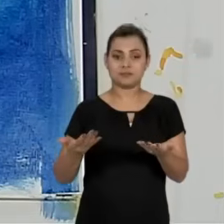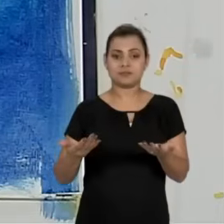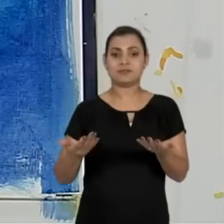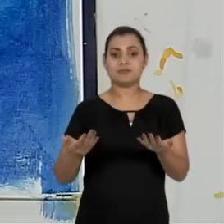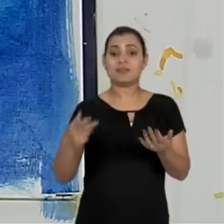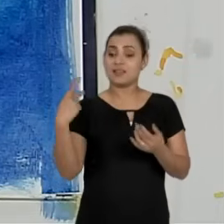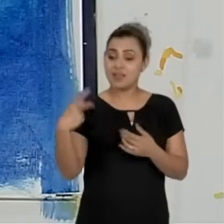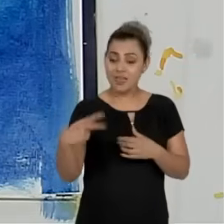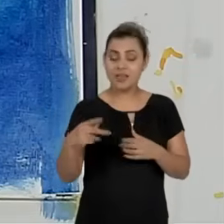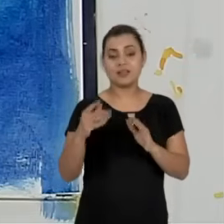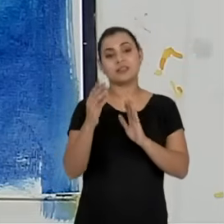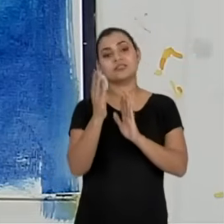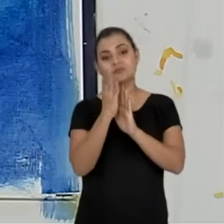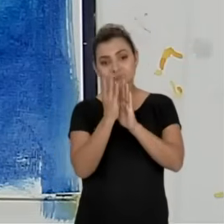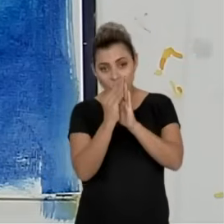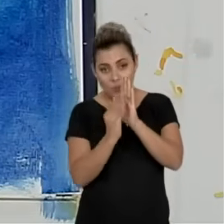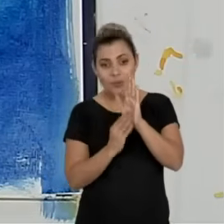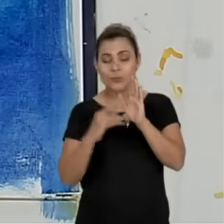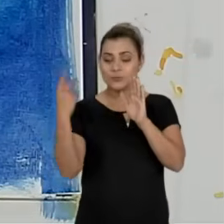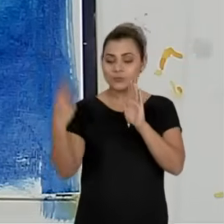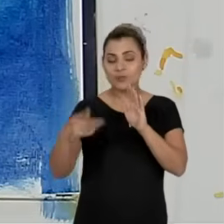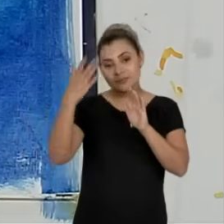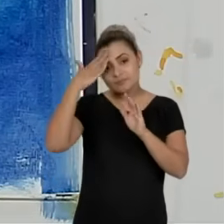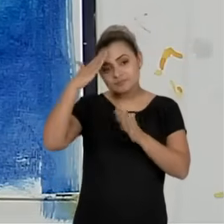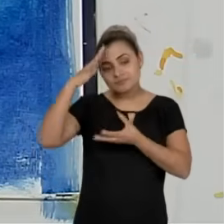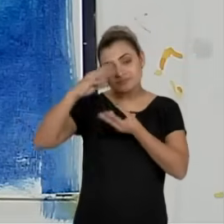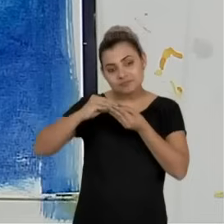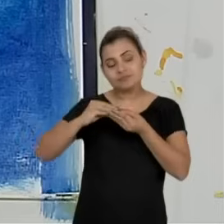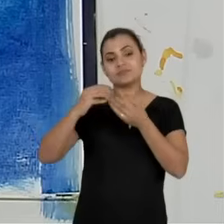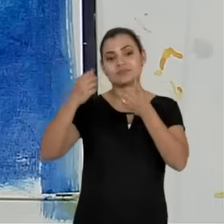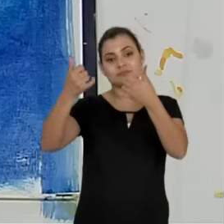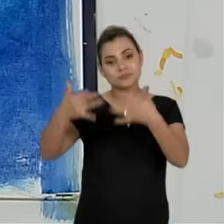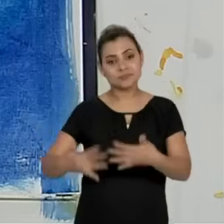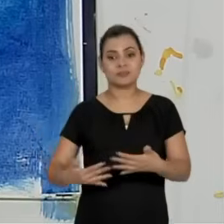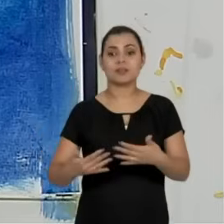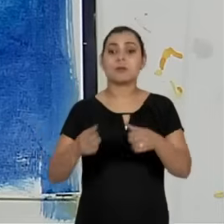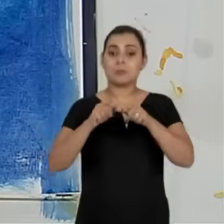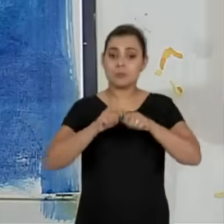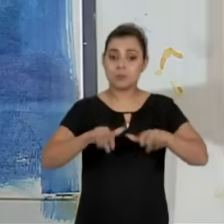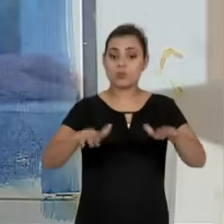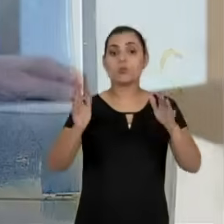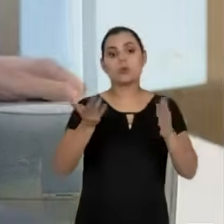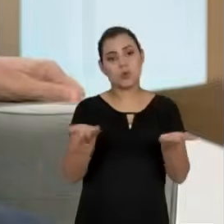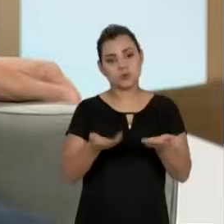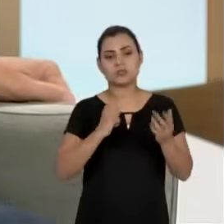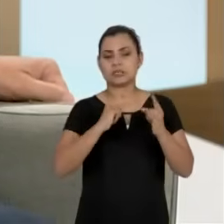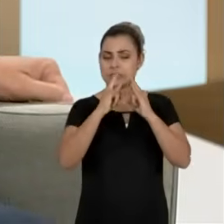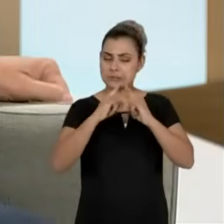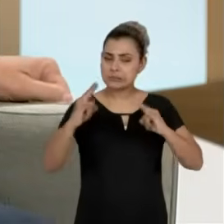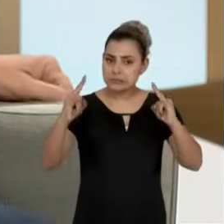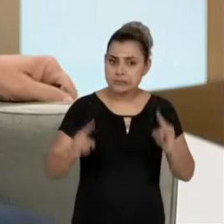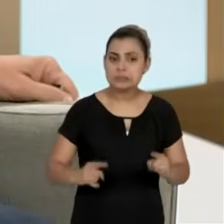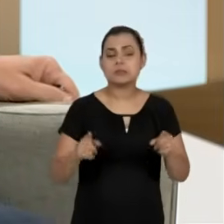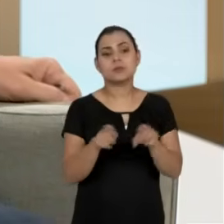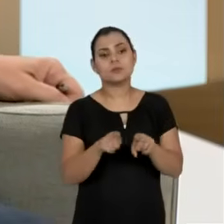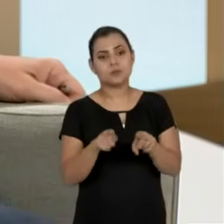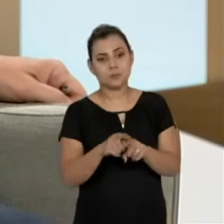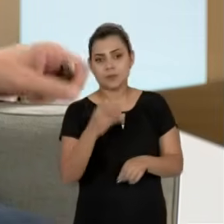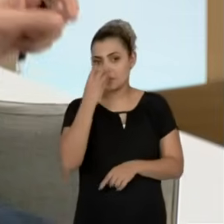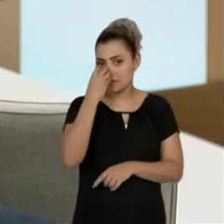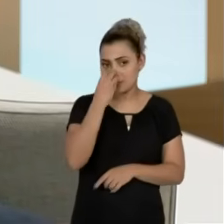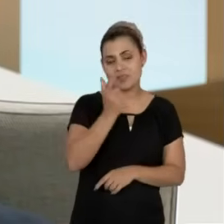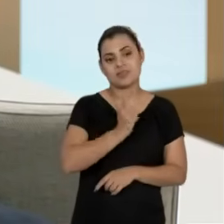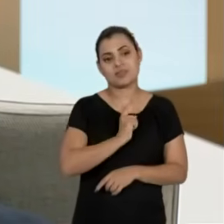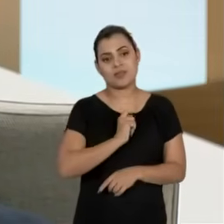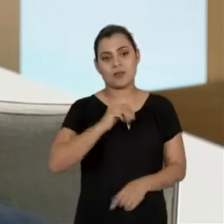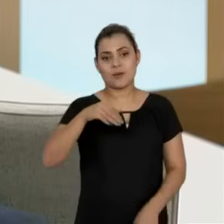com a linguagem deles explicando dentro da cultura, e isso se disseminou, né? Hoje tem circos, são filhotes do Gran Circo Mocorongo,